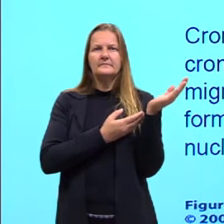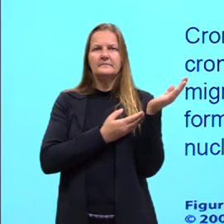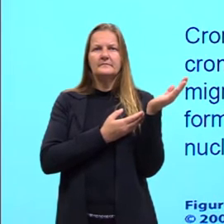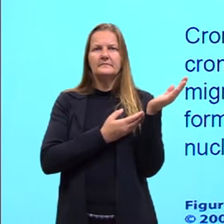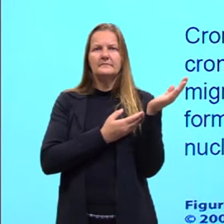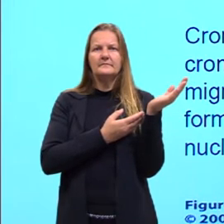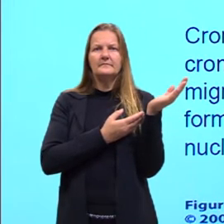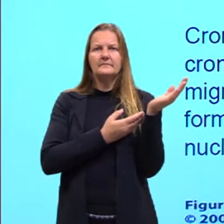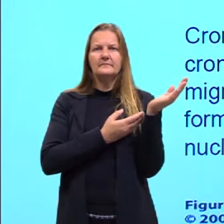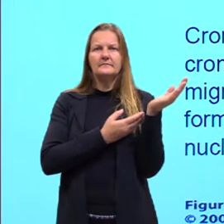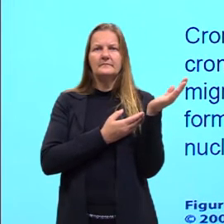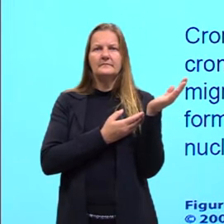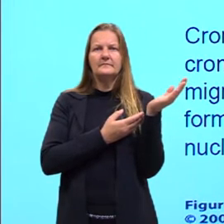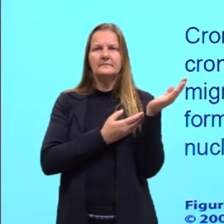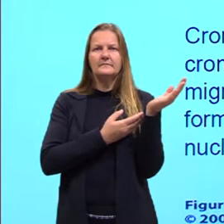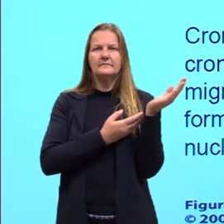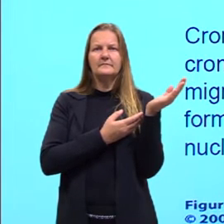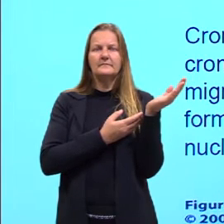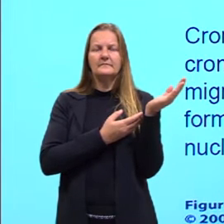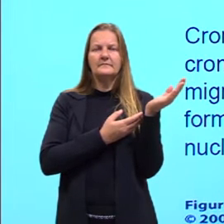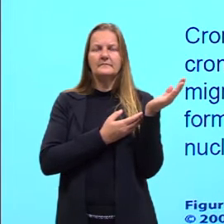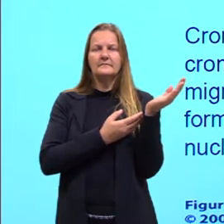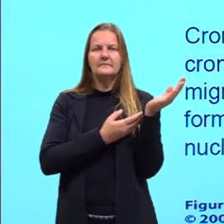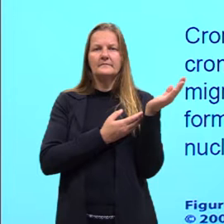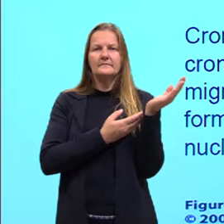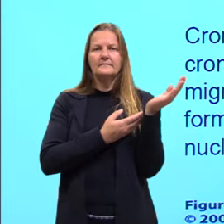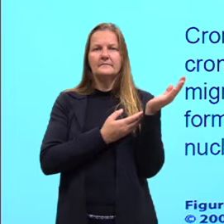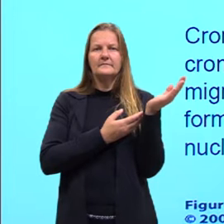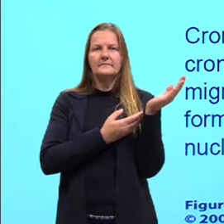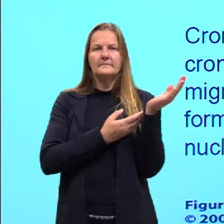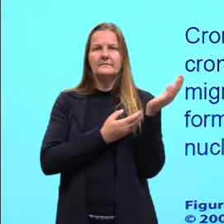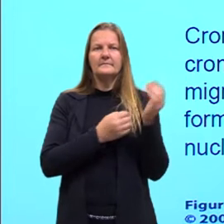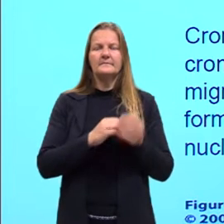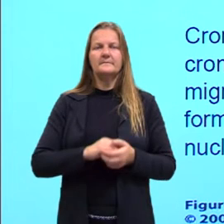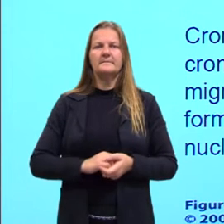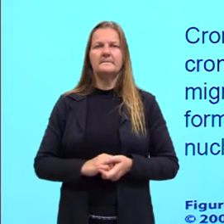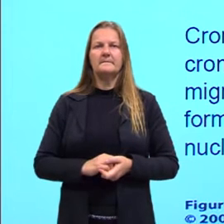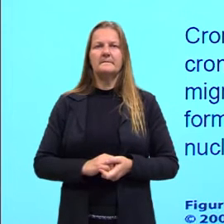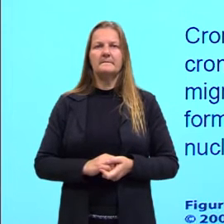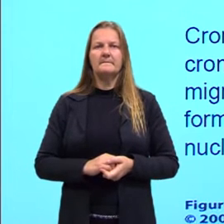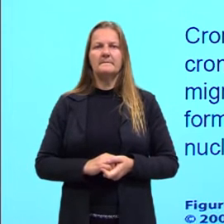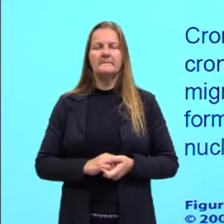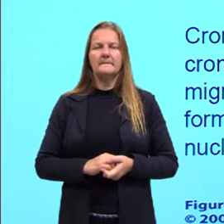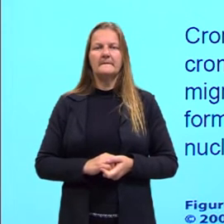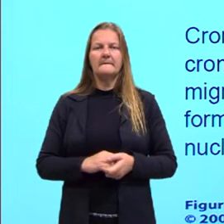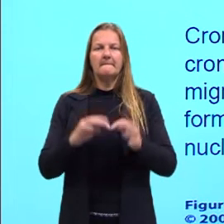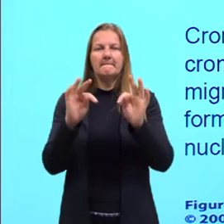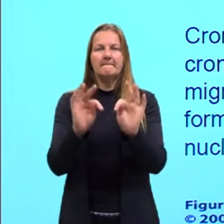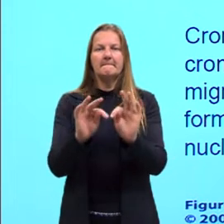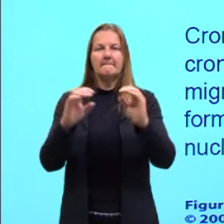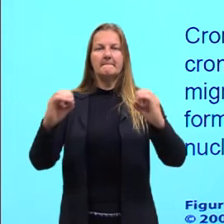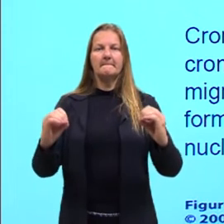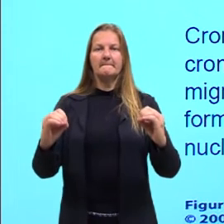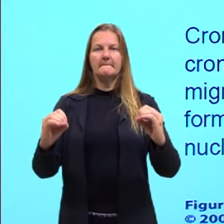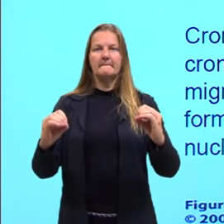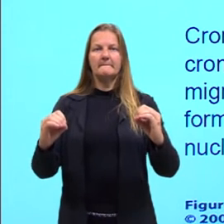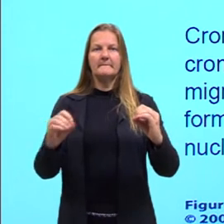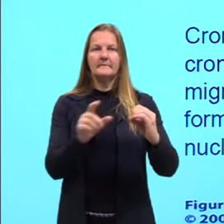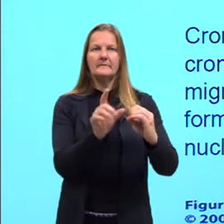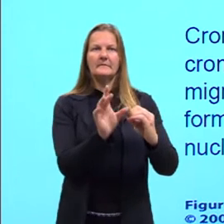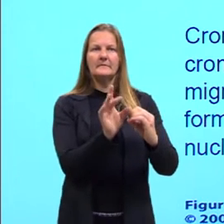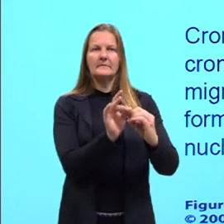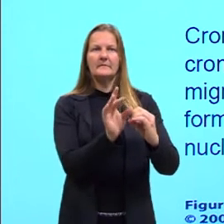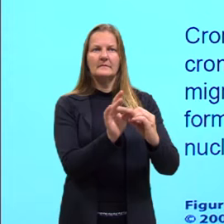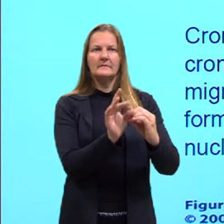hotel separaram-se as cromátides irmãs mas ainda ficou xizinho ainda ficaram Unidos